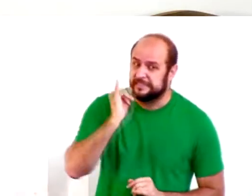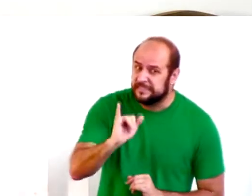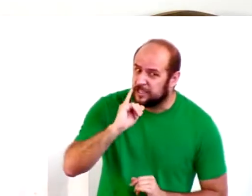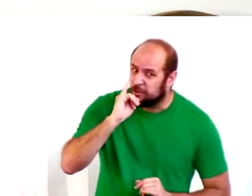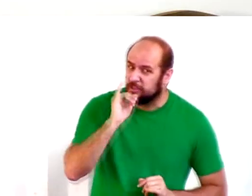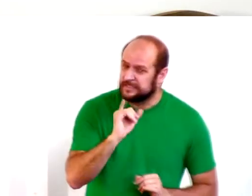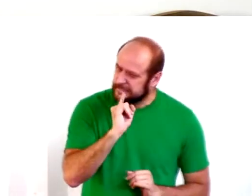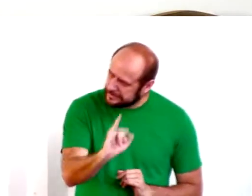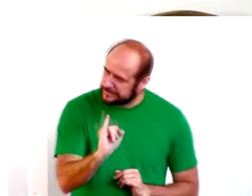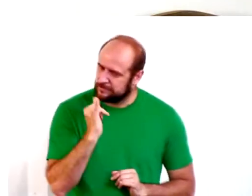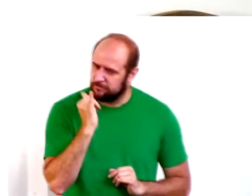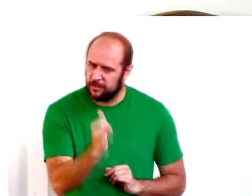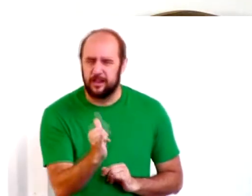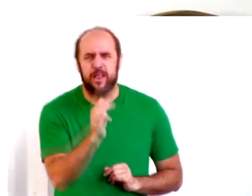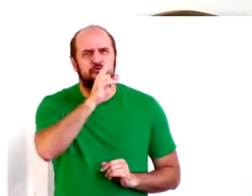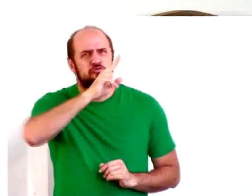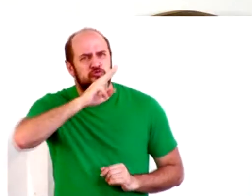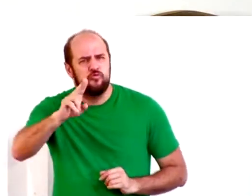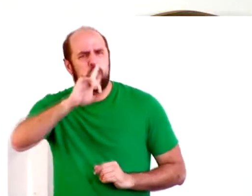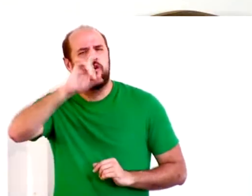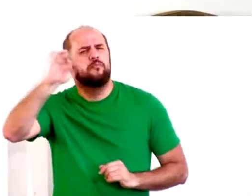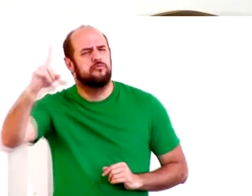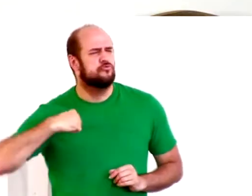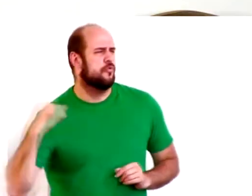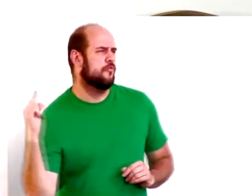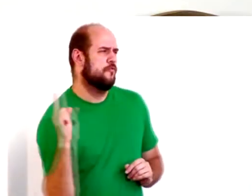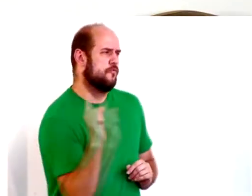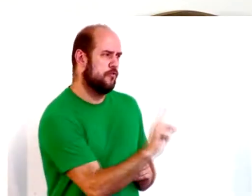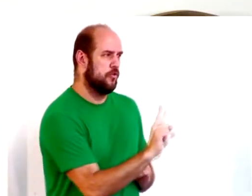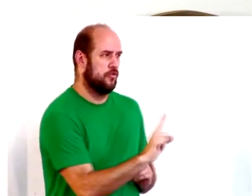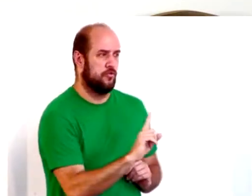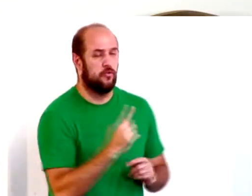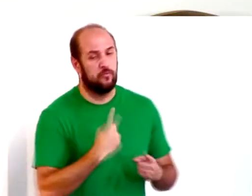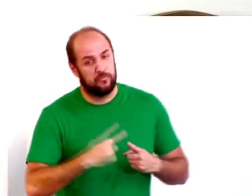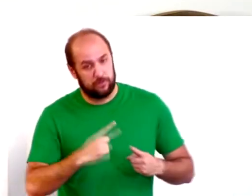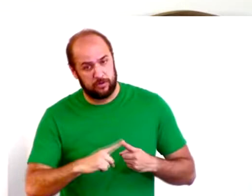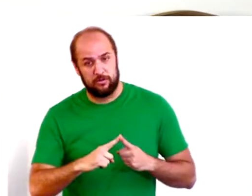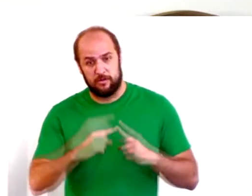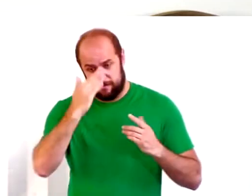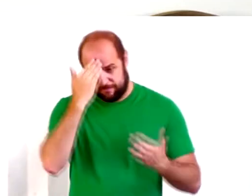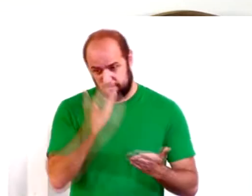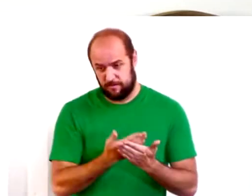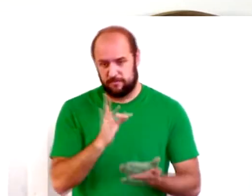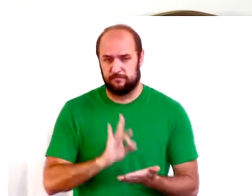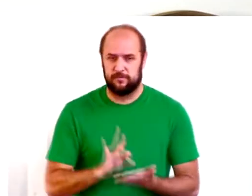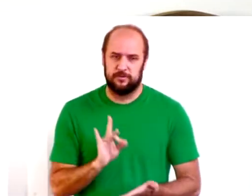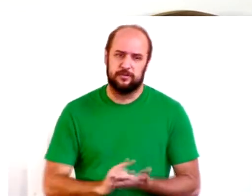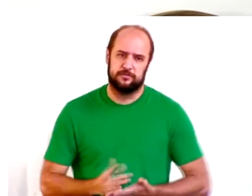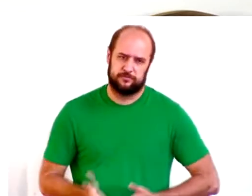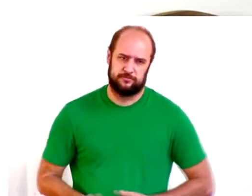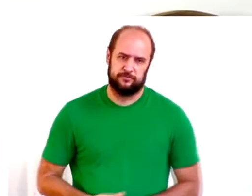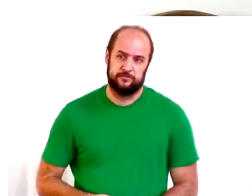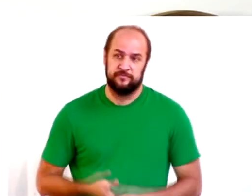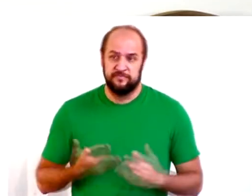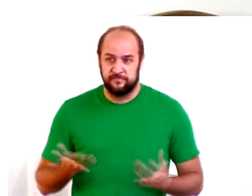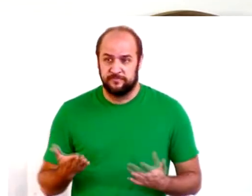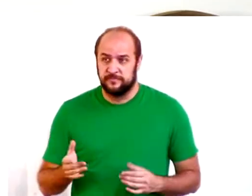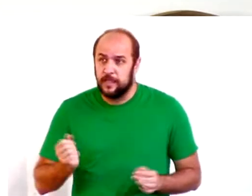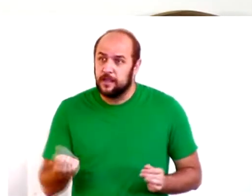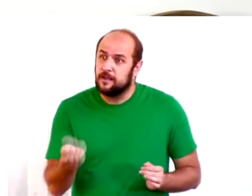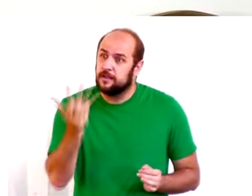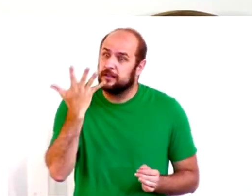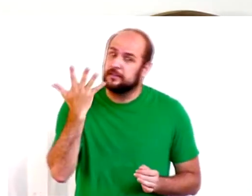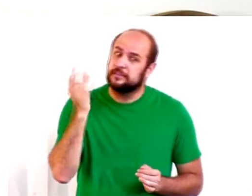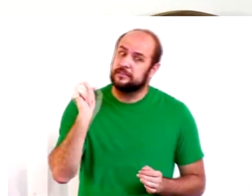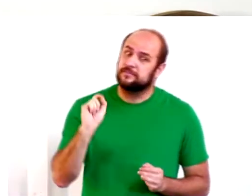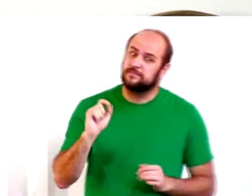da sua palavra. E por causa disso, por causa dessa forma, então, muitas pessoas começaram o seu